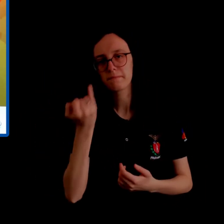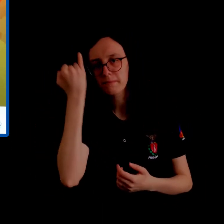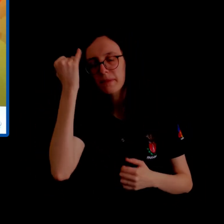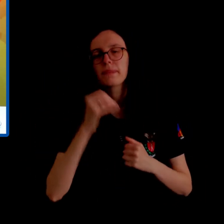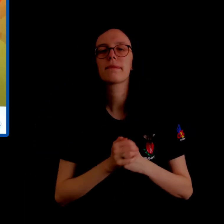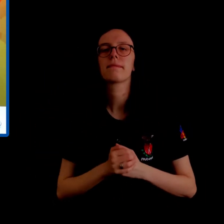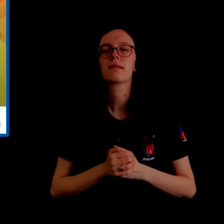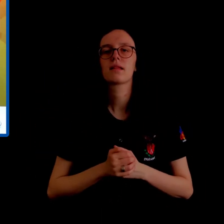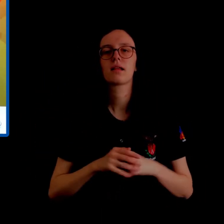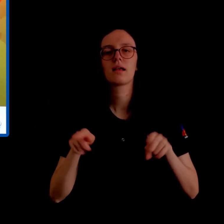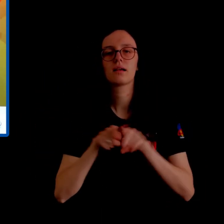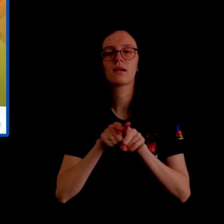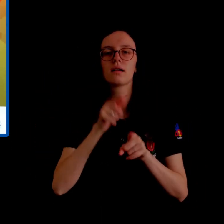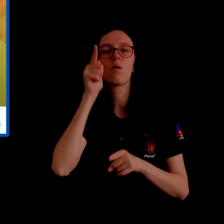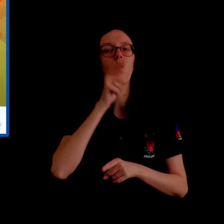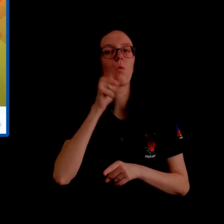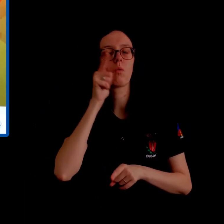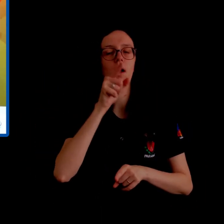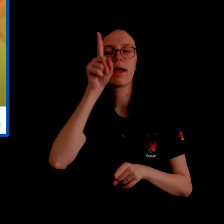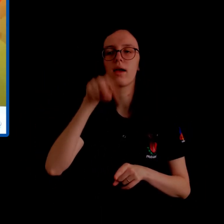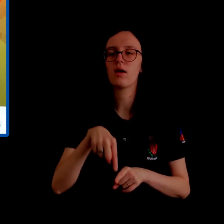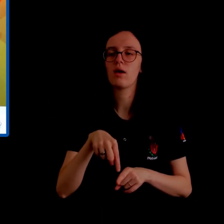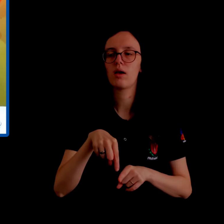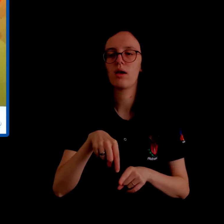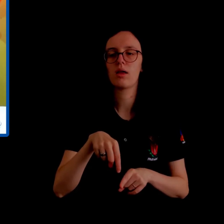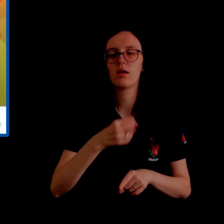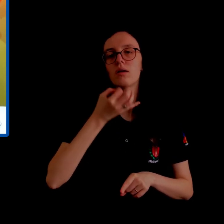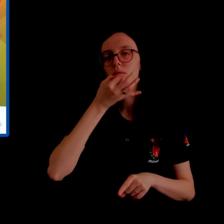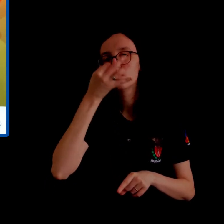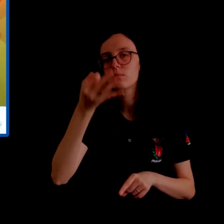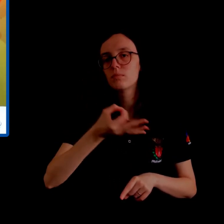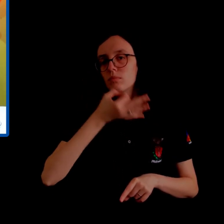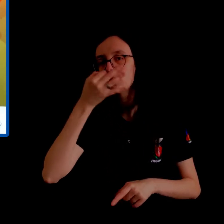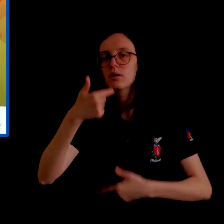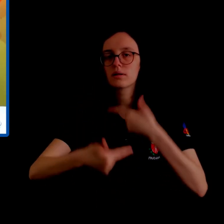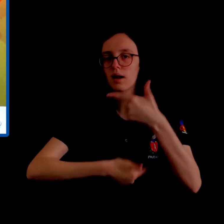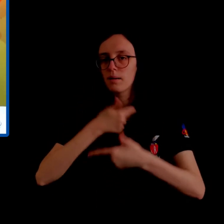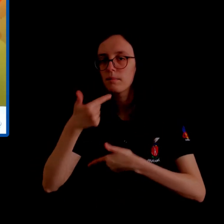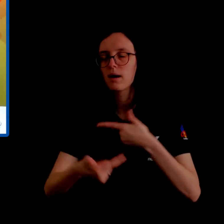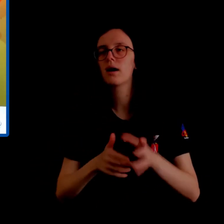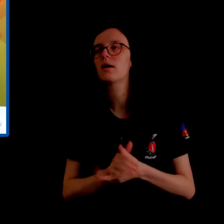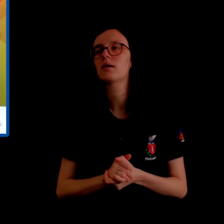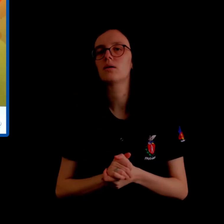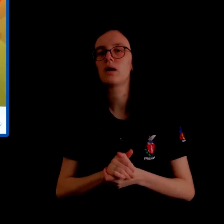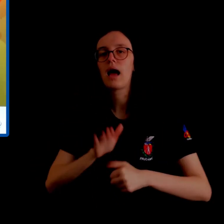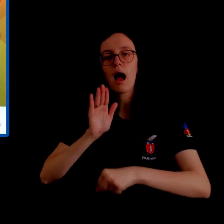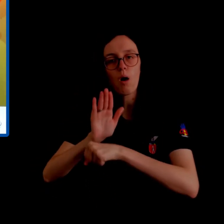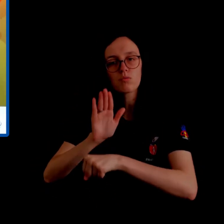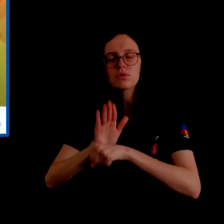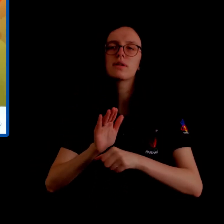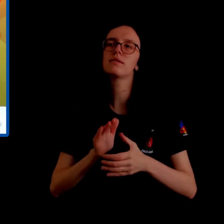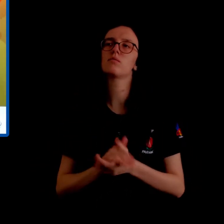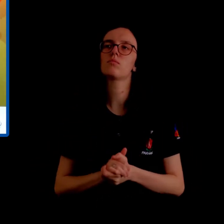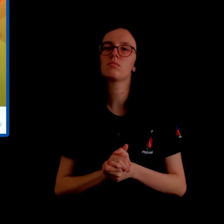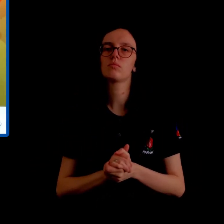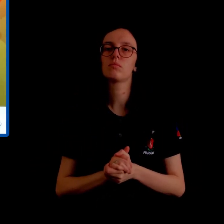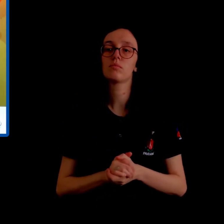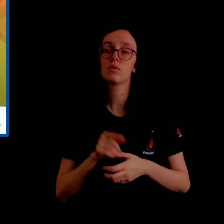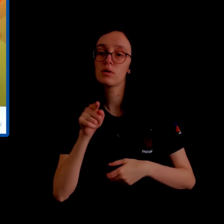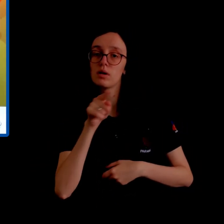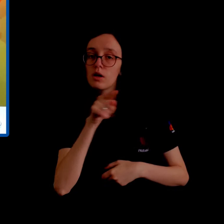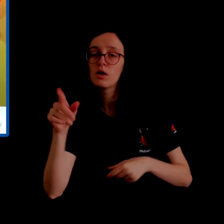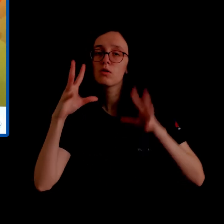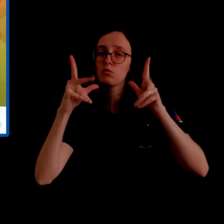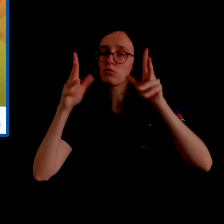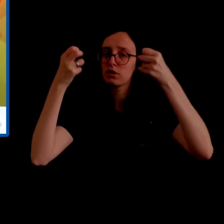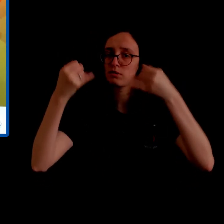que está sendo colocada lá como uma sugestão de trabalho, um auxílio, e fazer tudo isso que o Tiago